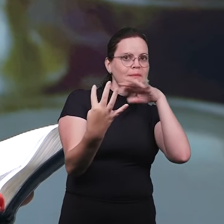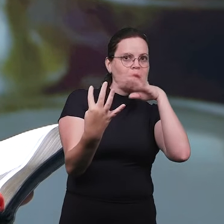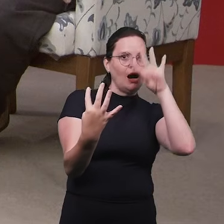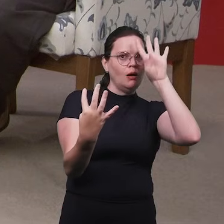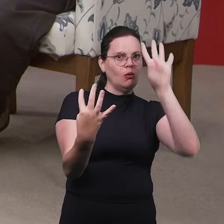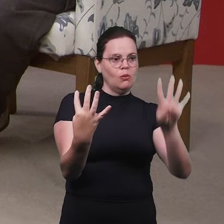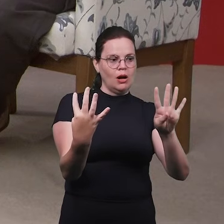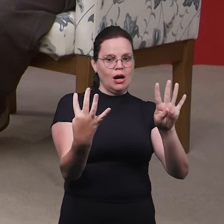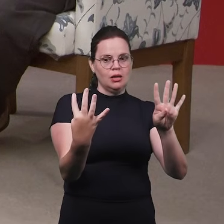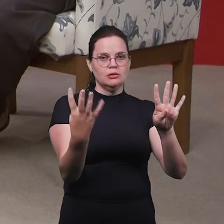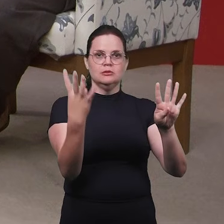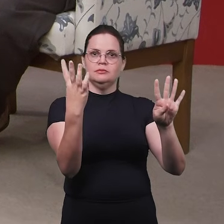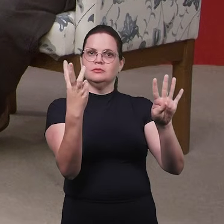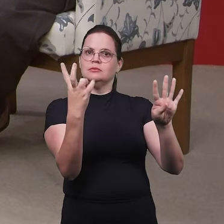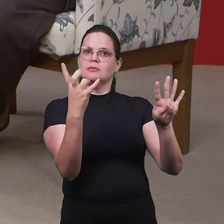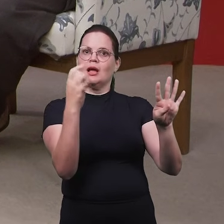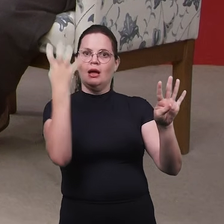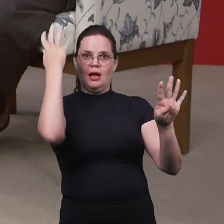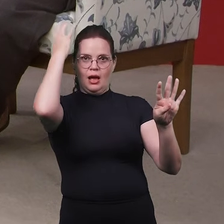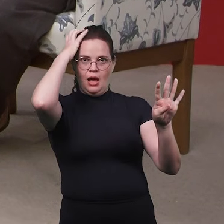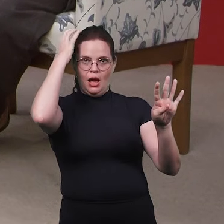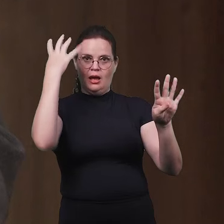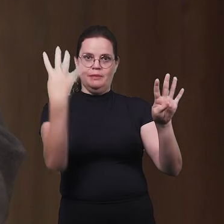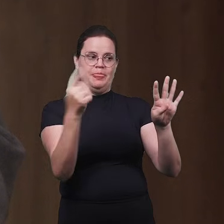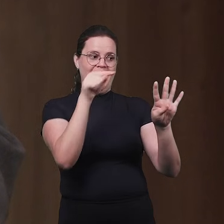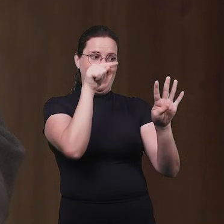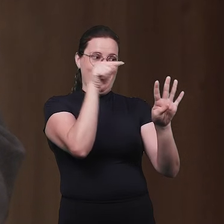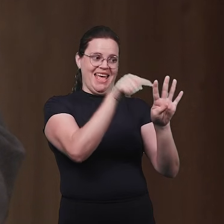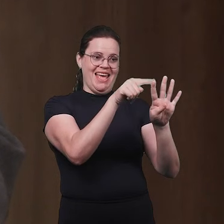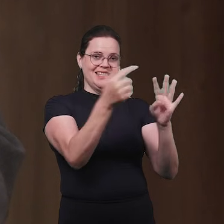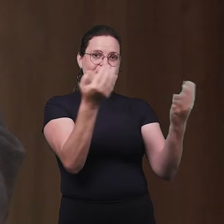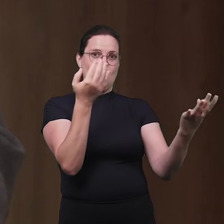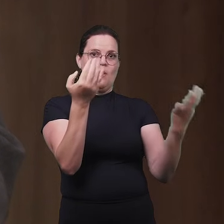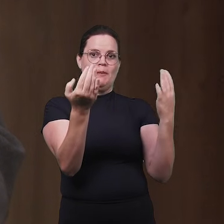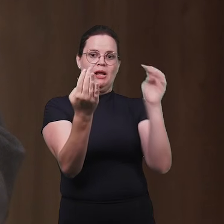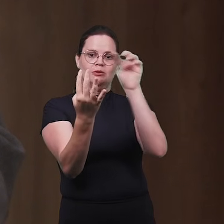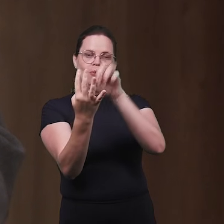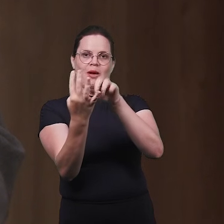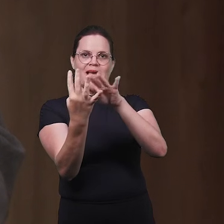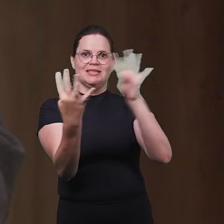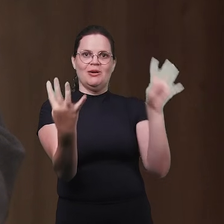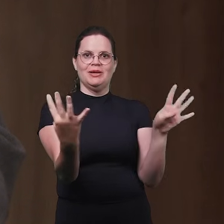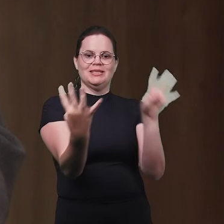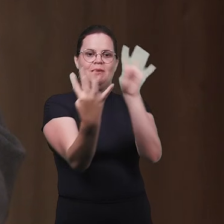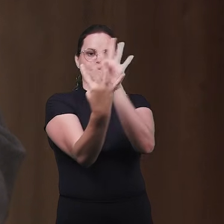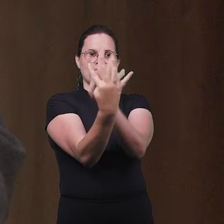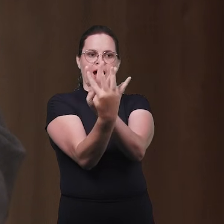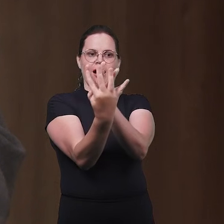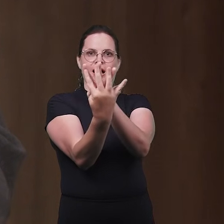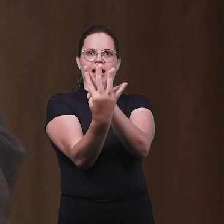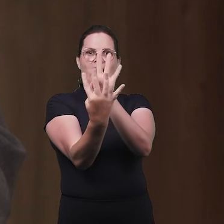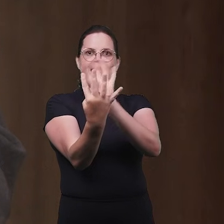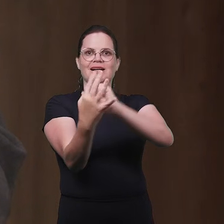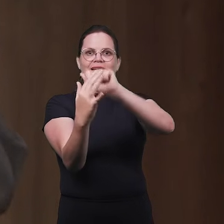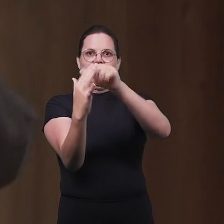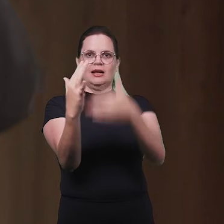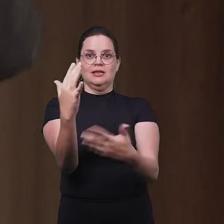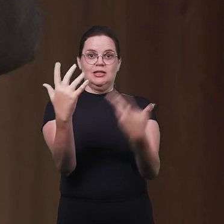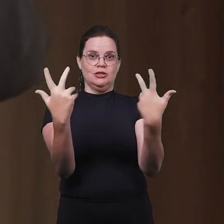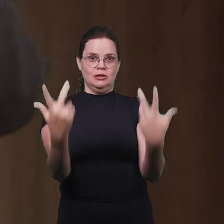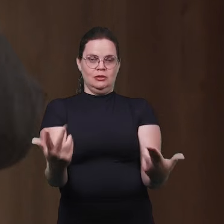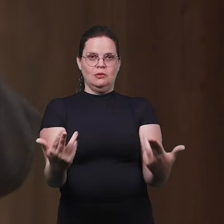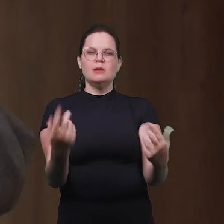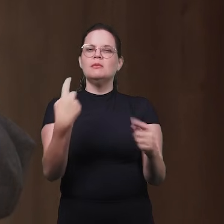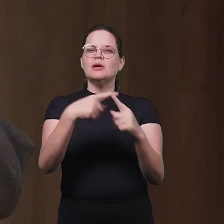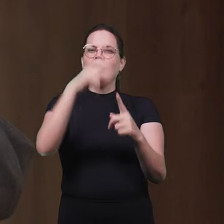Perfeitamente. Olha só, quando nós analisamos o capítulo 2, que foi o sonho de Nabucodonosor